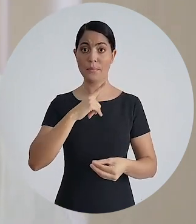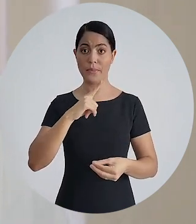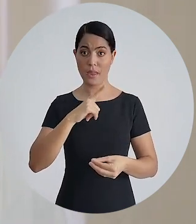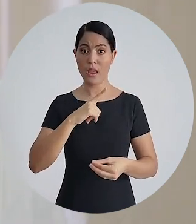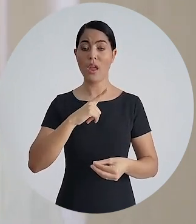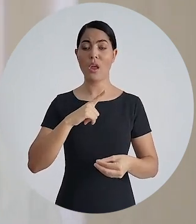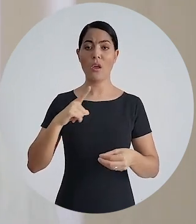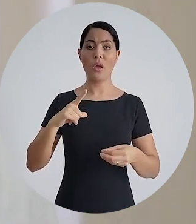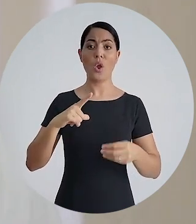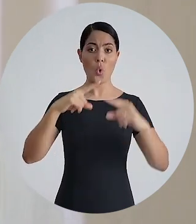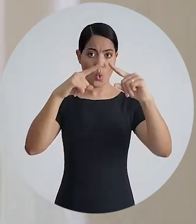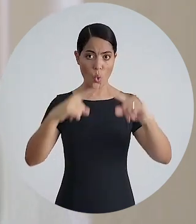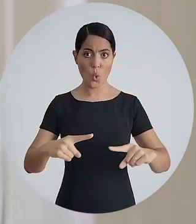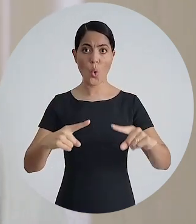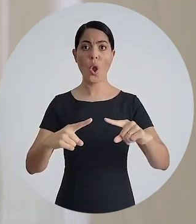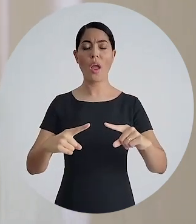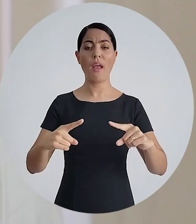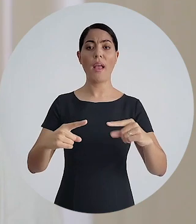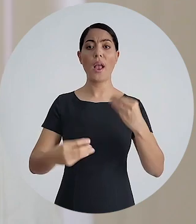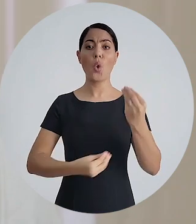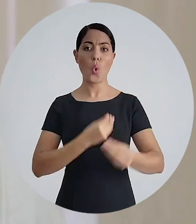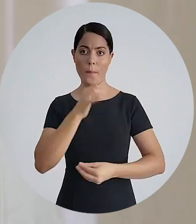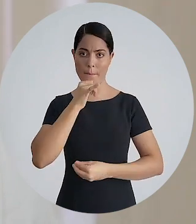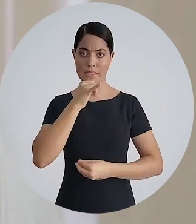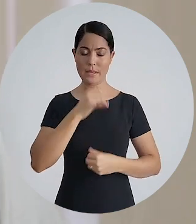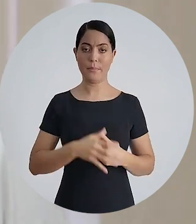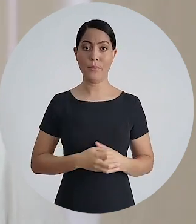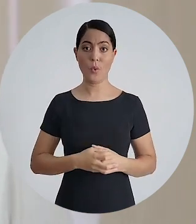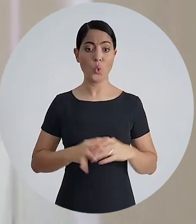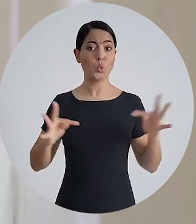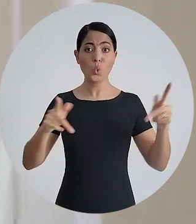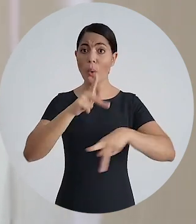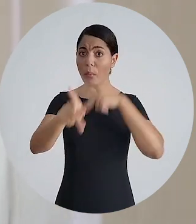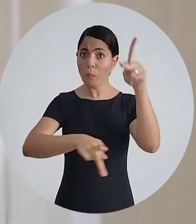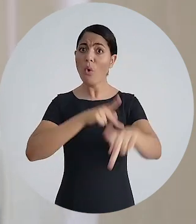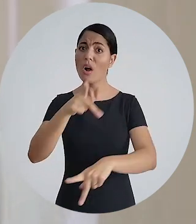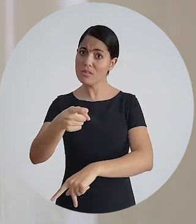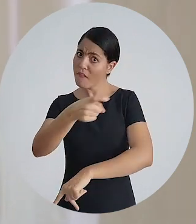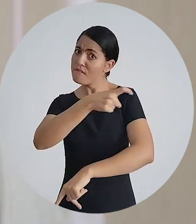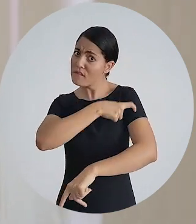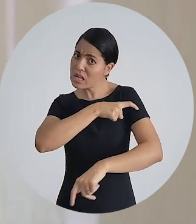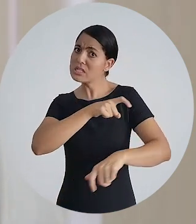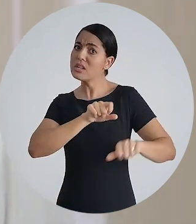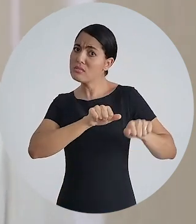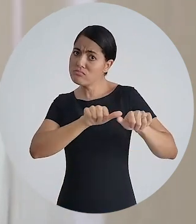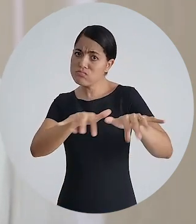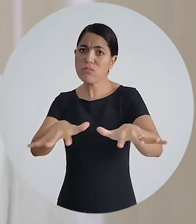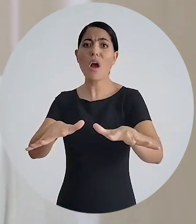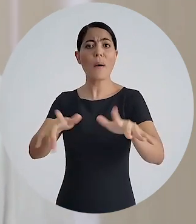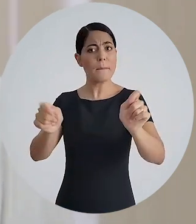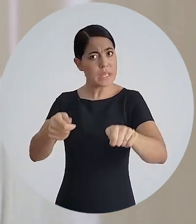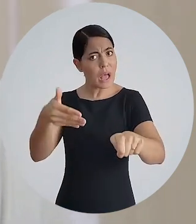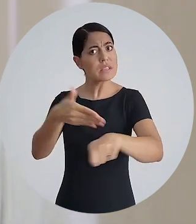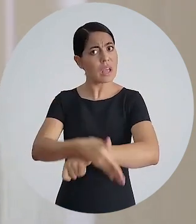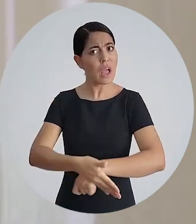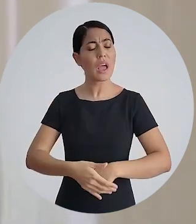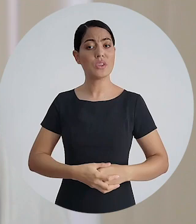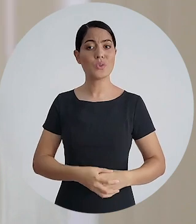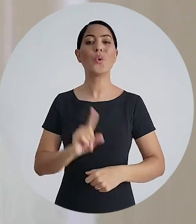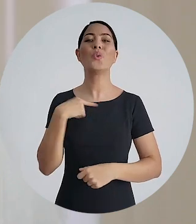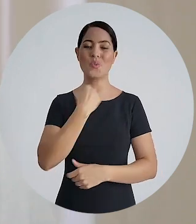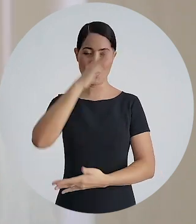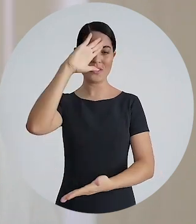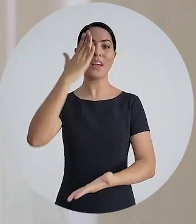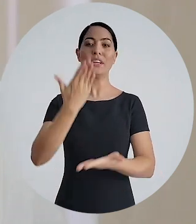concorrente, nós passamos a pedir a vacinação do povo brasileiro, que todos tenham acesso a essa vacina. Nós acreditamos num